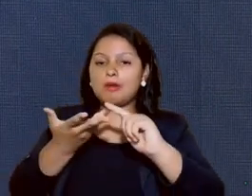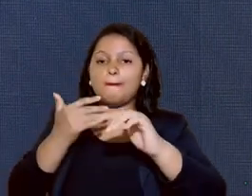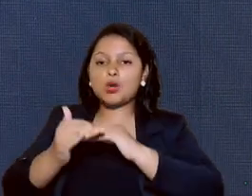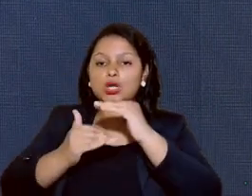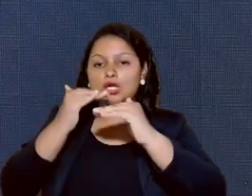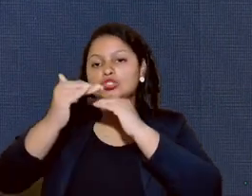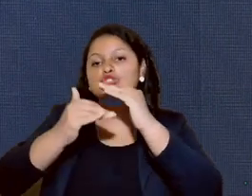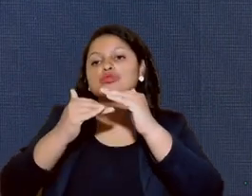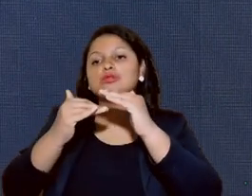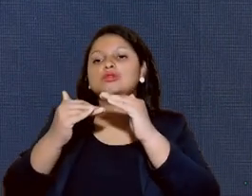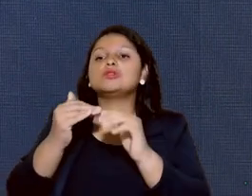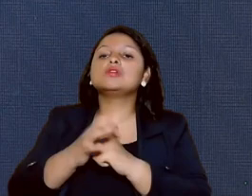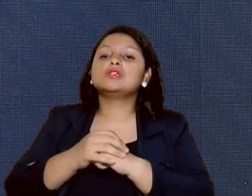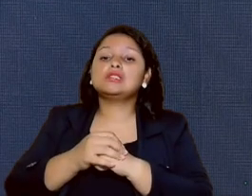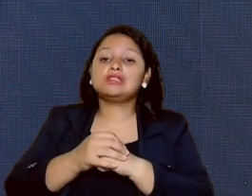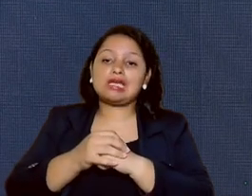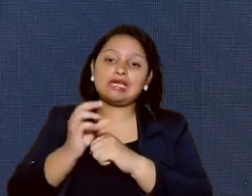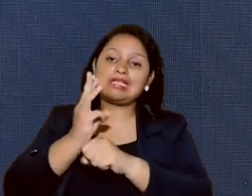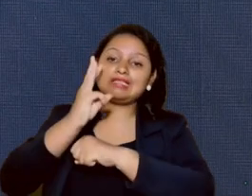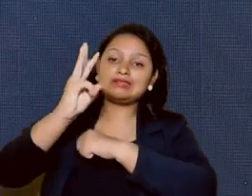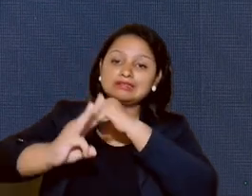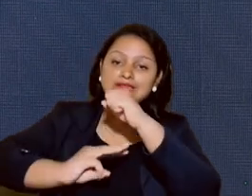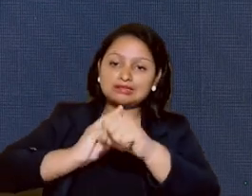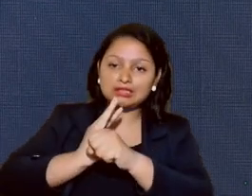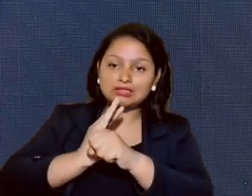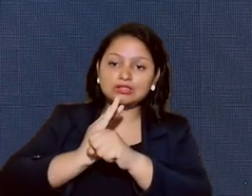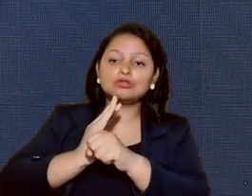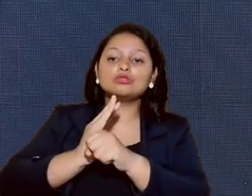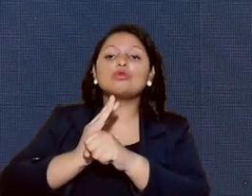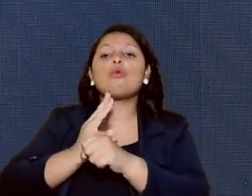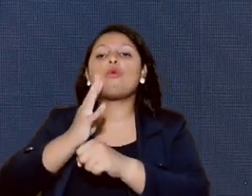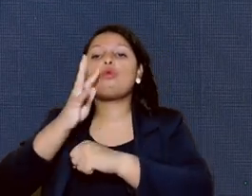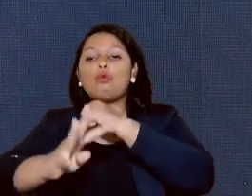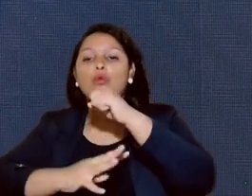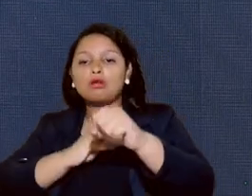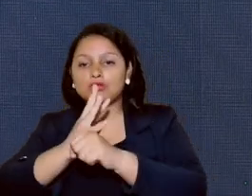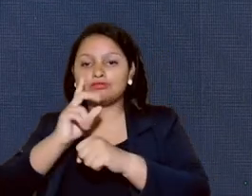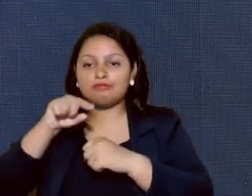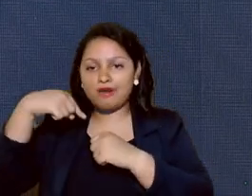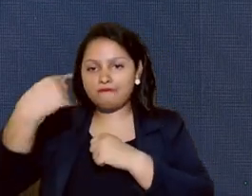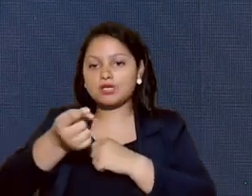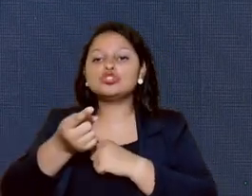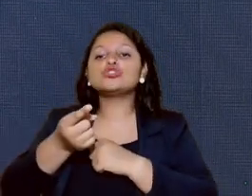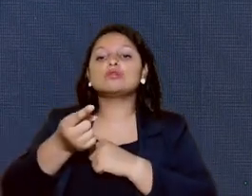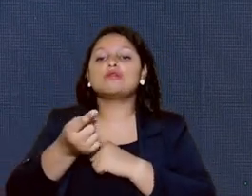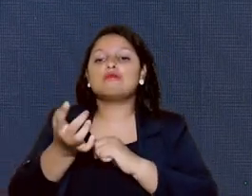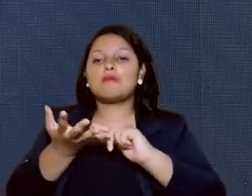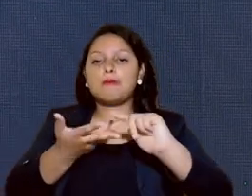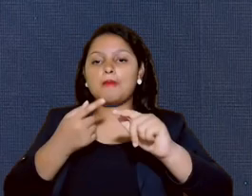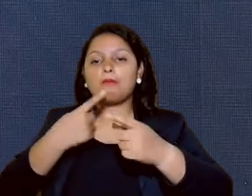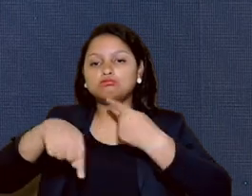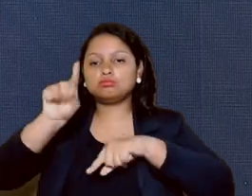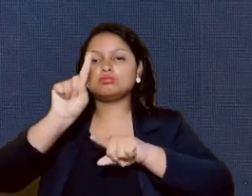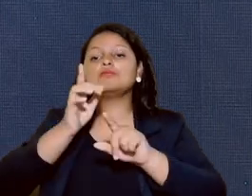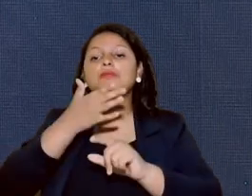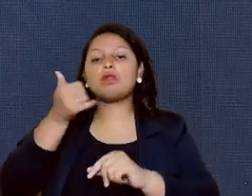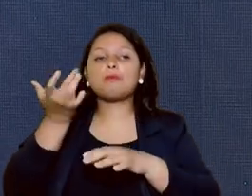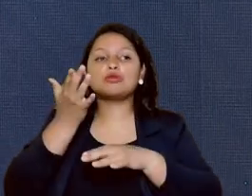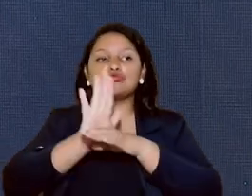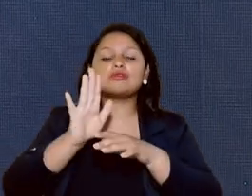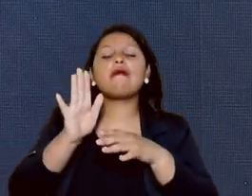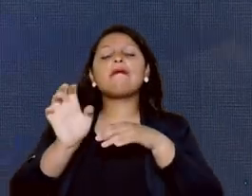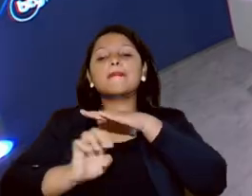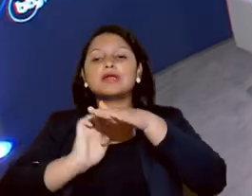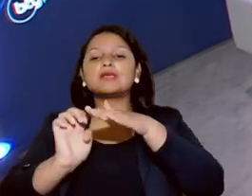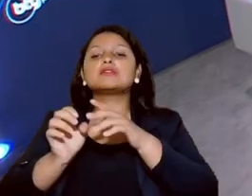três quatro cinco anos ela é muito proveitosa também acho que a gente tem que tirar proveito dela para benefício das empresas e benefícios da sociedade e benefícios das